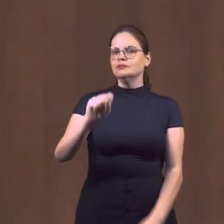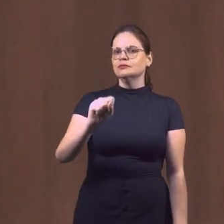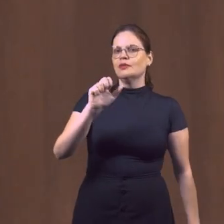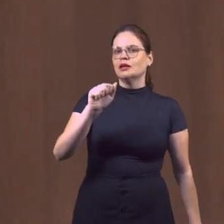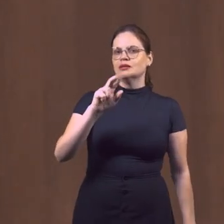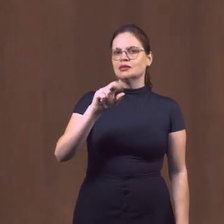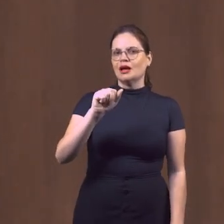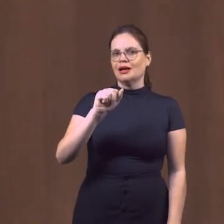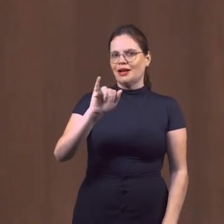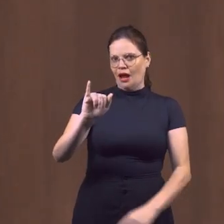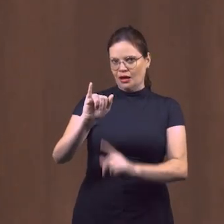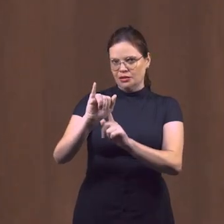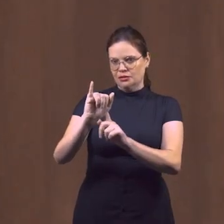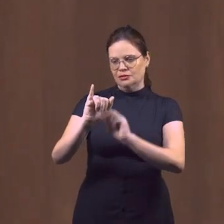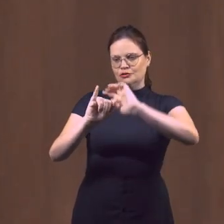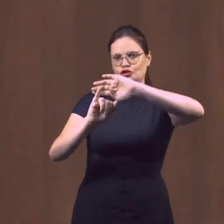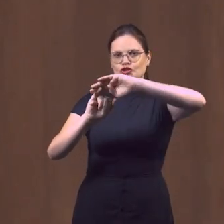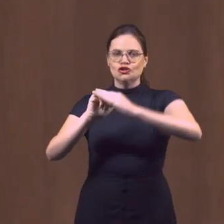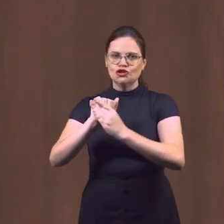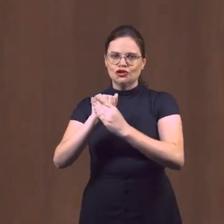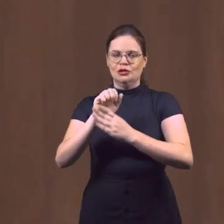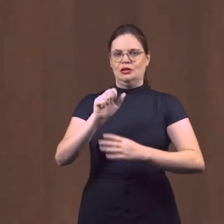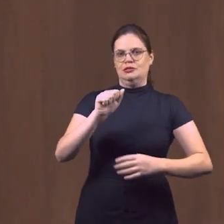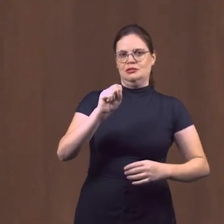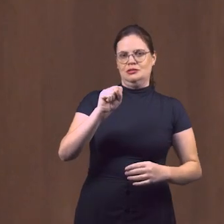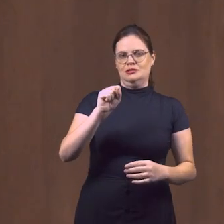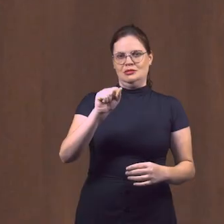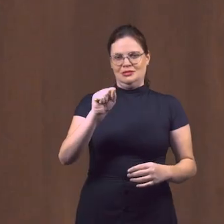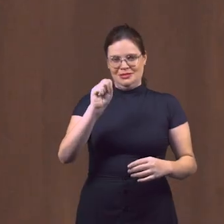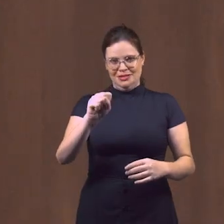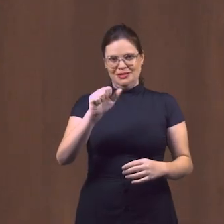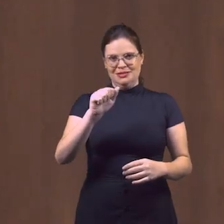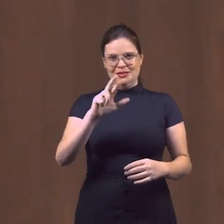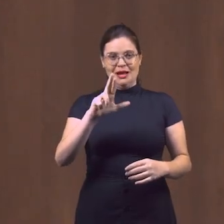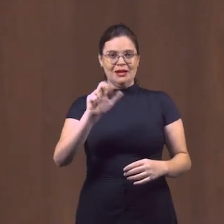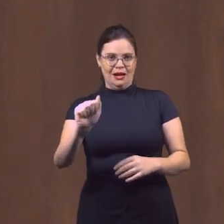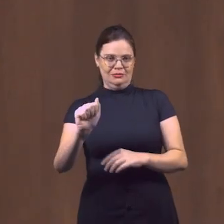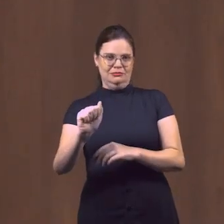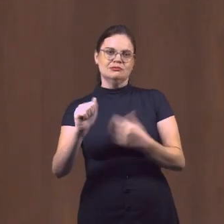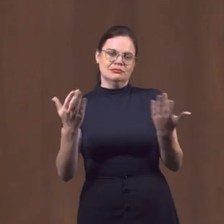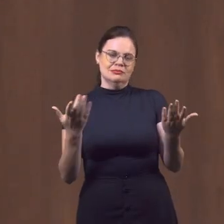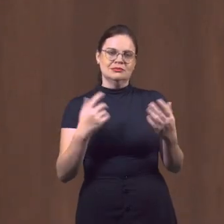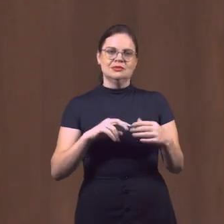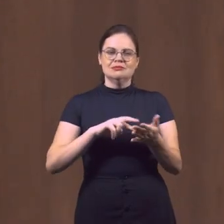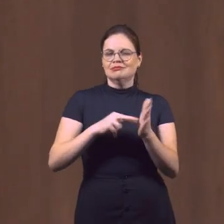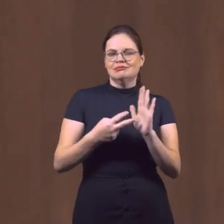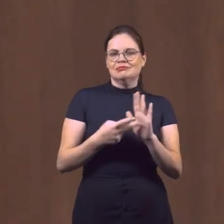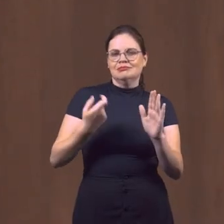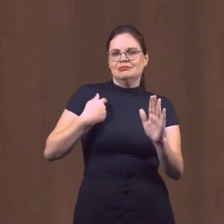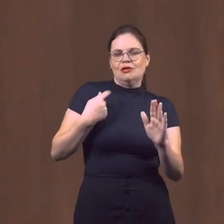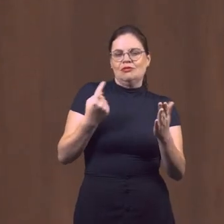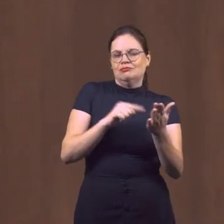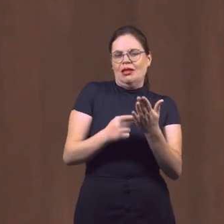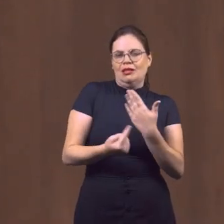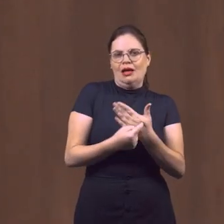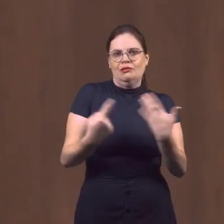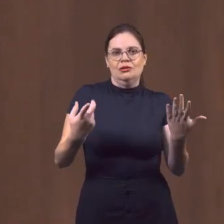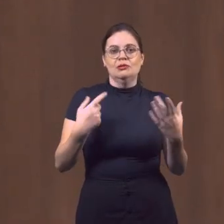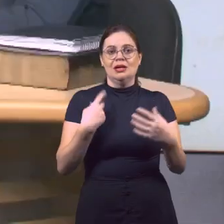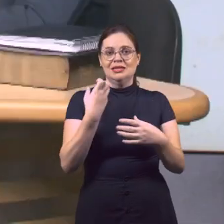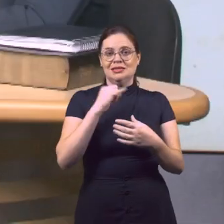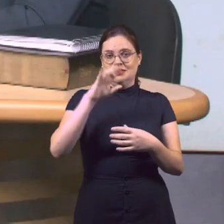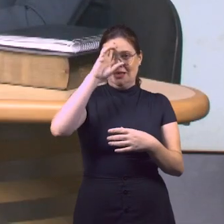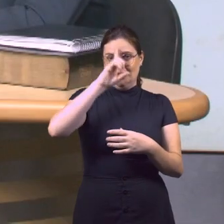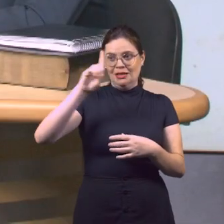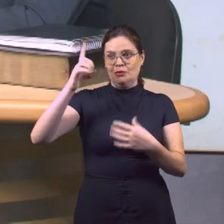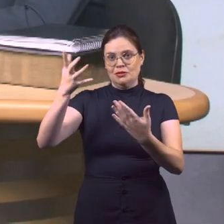a promessa de Deus para a nossa vida, muitas vezes Deus tira algo ou acrescenta algo, né? Achei interessante essa expressão. E